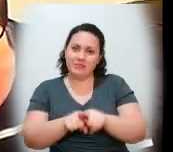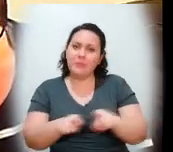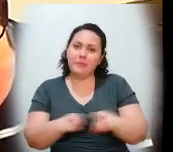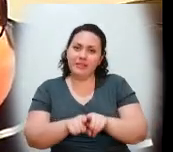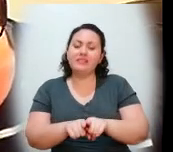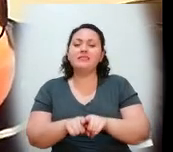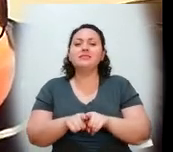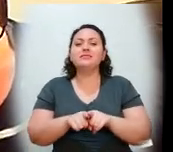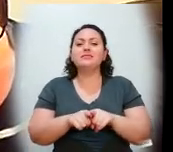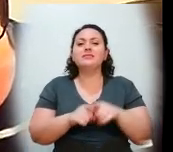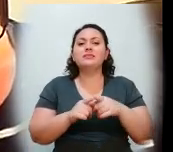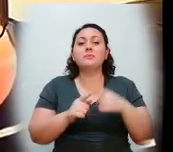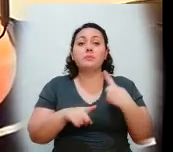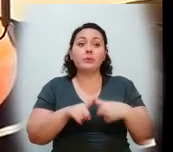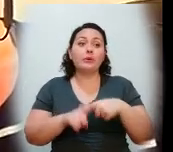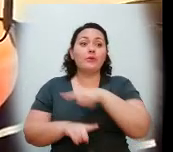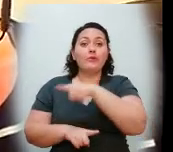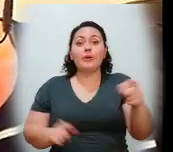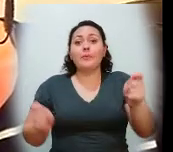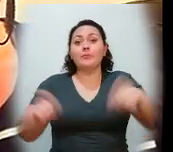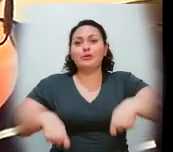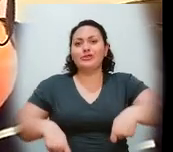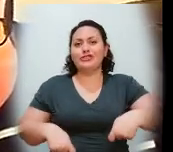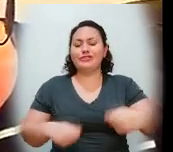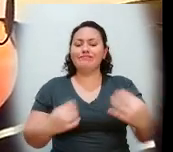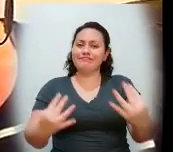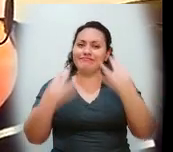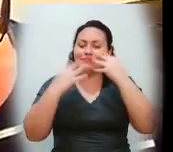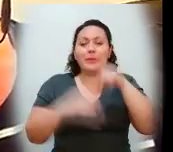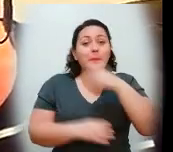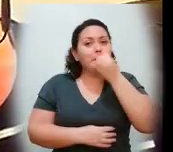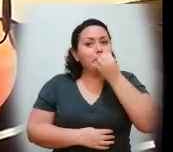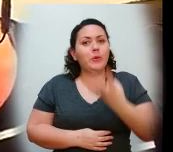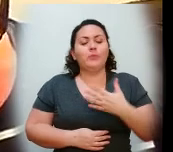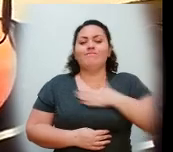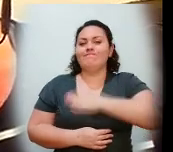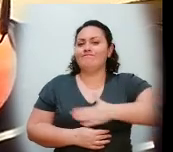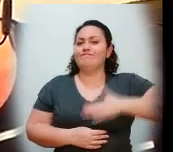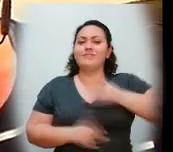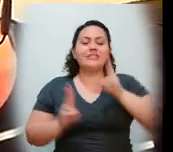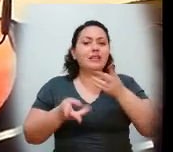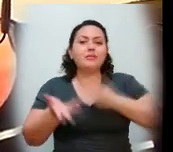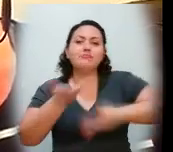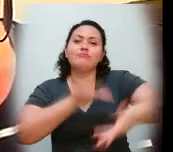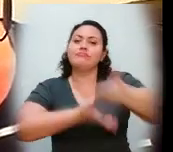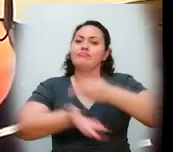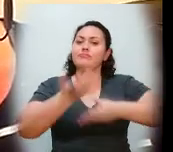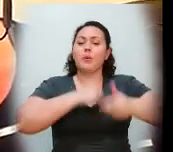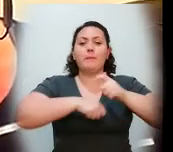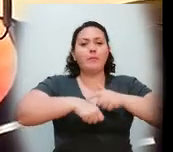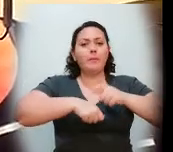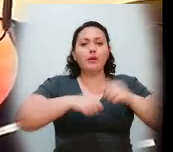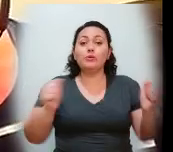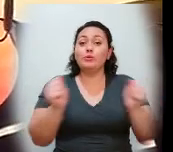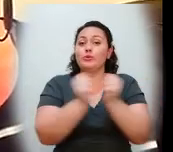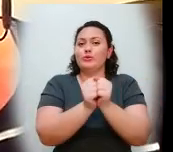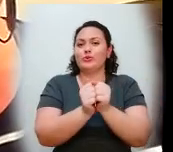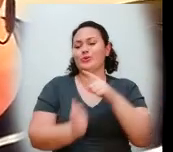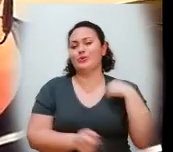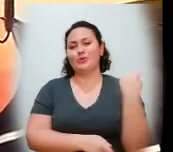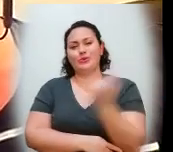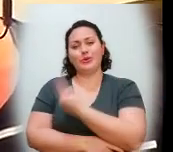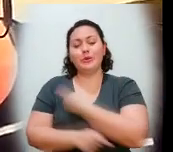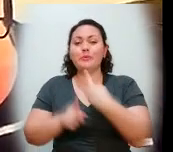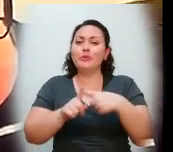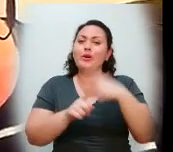possam estar aqui conosco, né? É muito bom sempre poder dividir esse momento assim com vocês, porque a gente se aproxima,